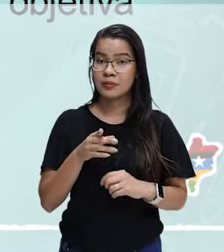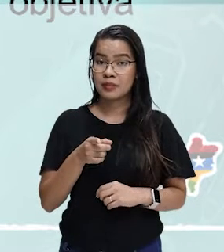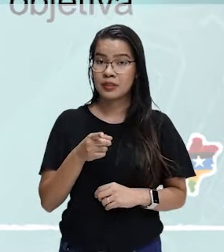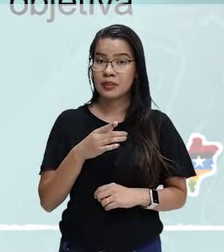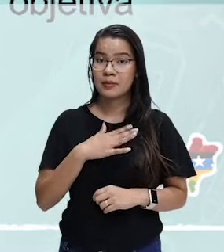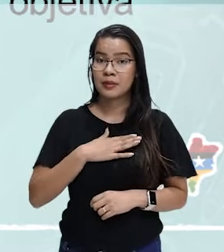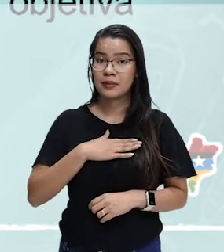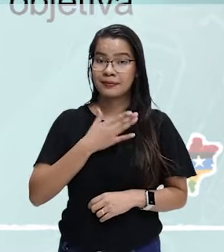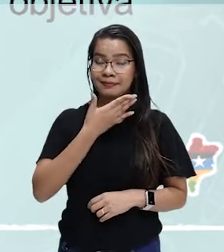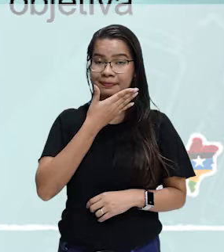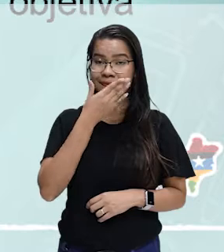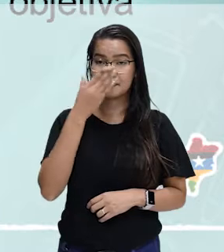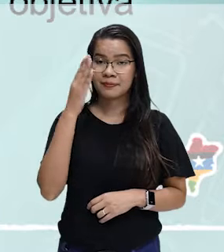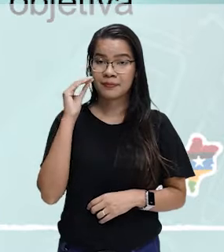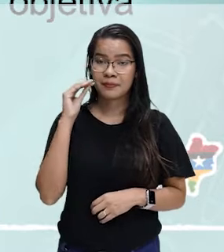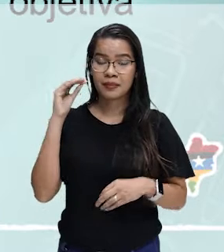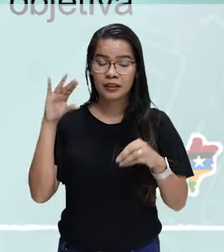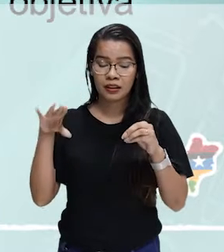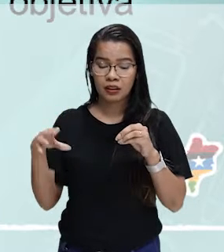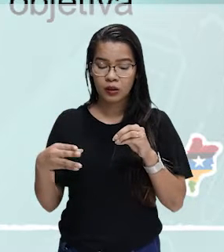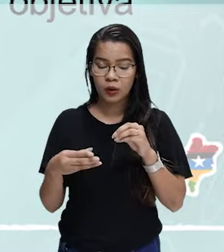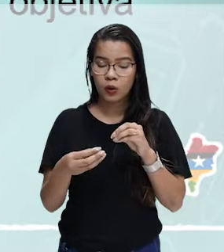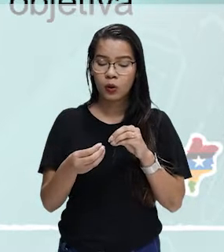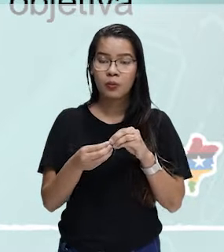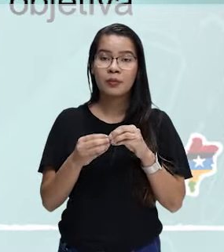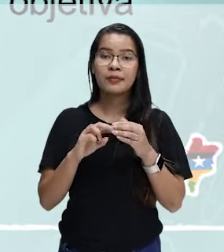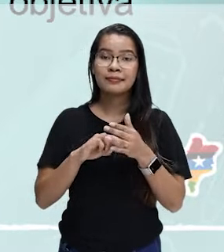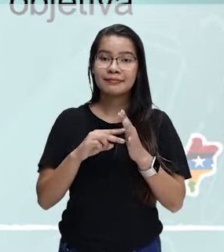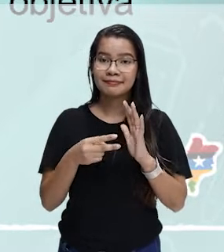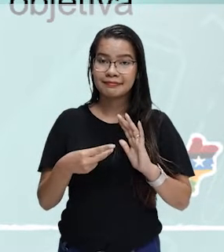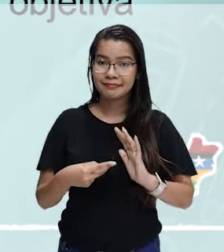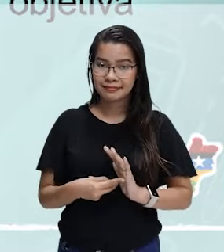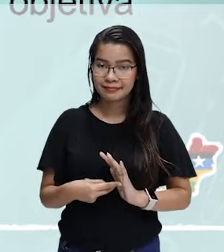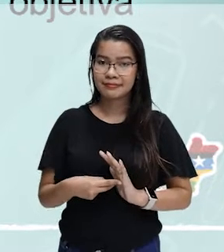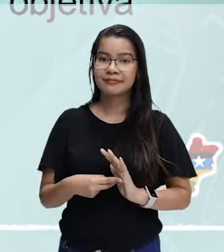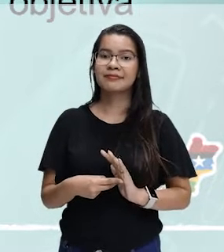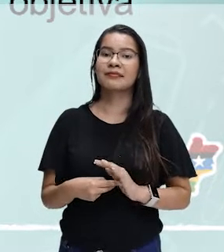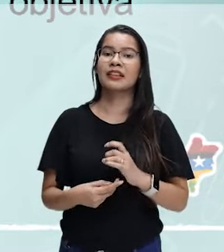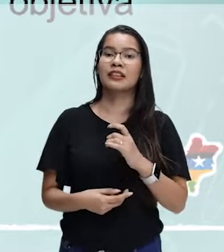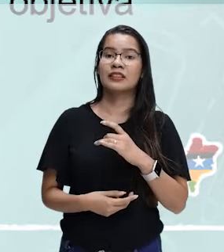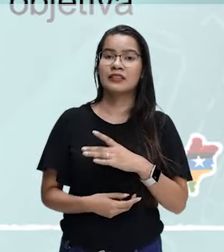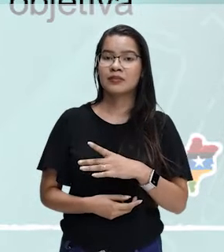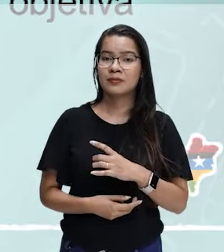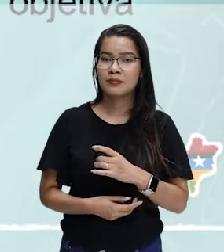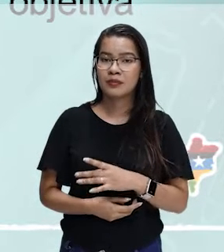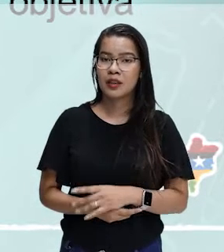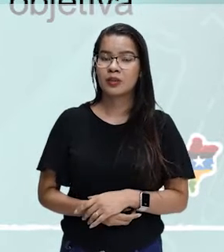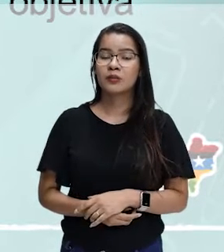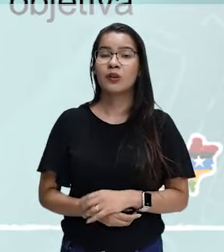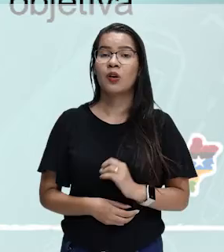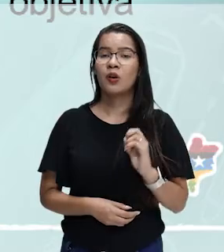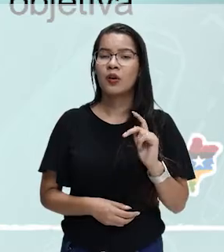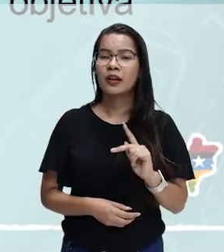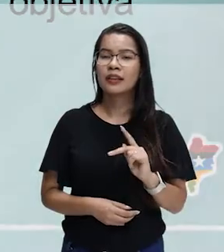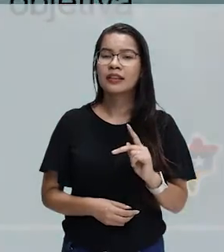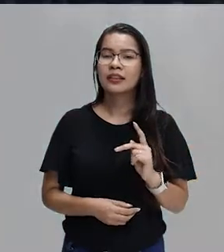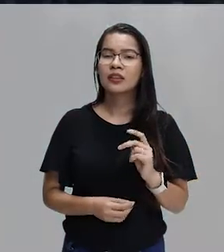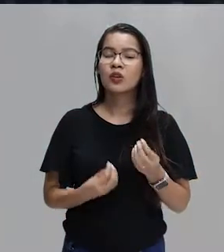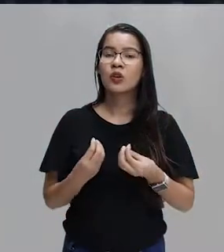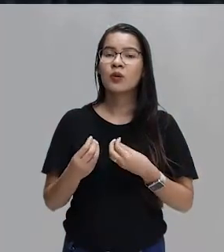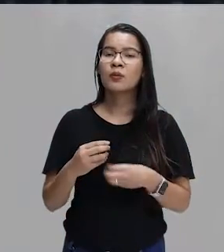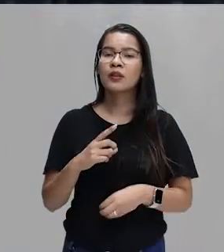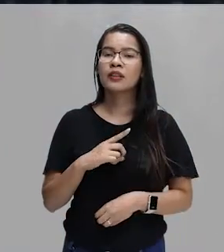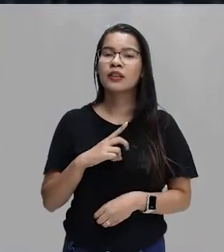me esquecesse, complementa o sentido de medo, ok? Assim como eu